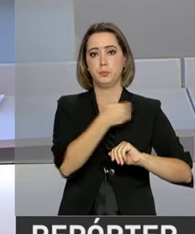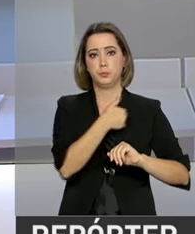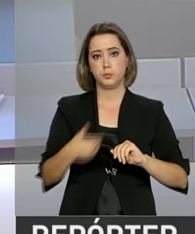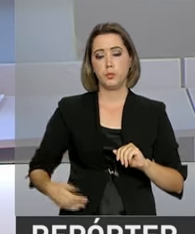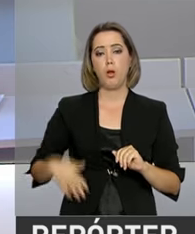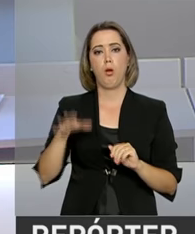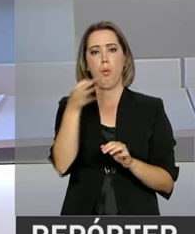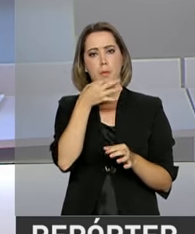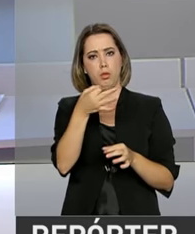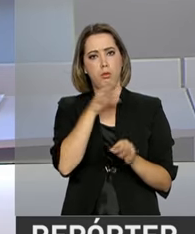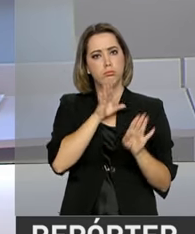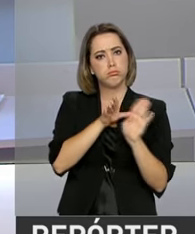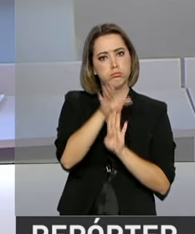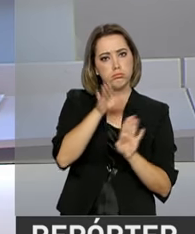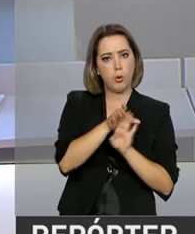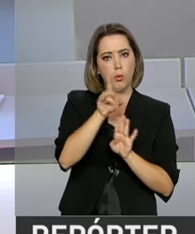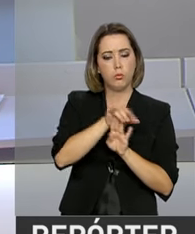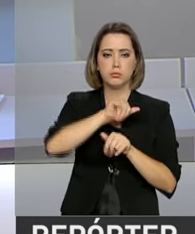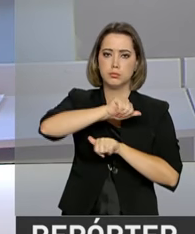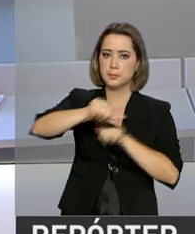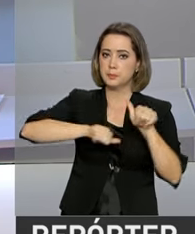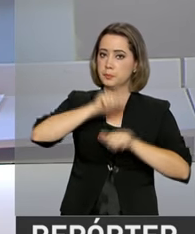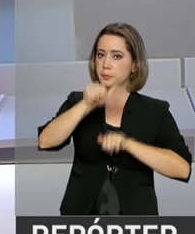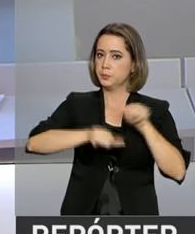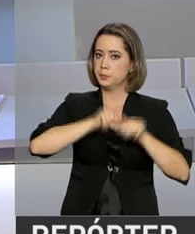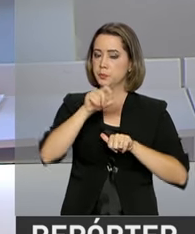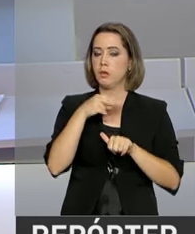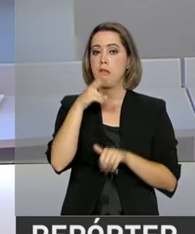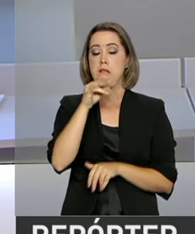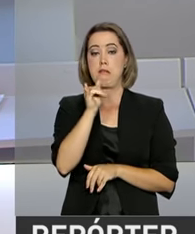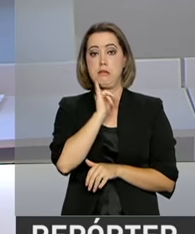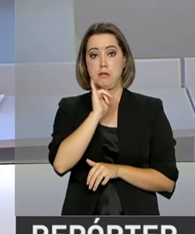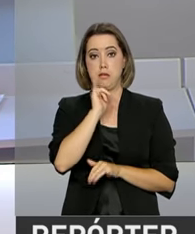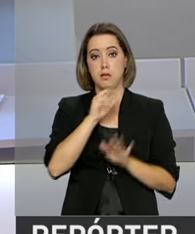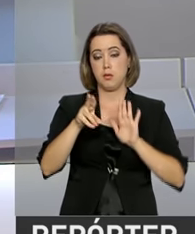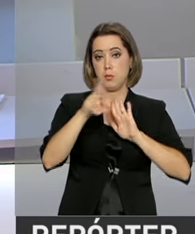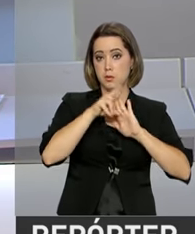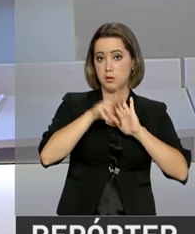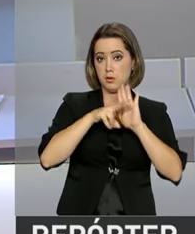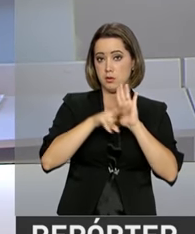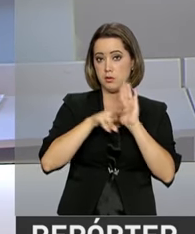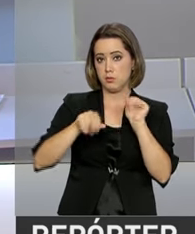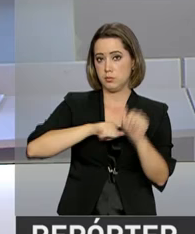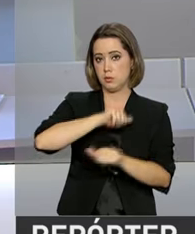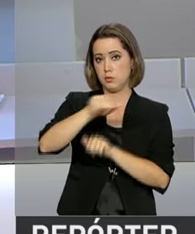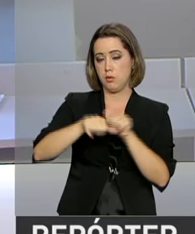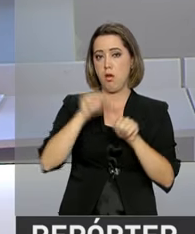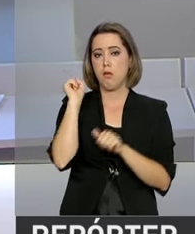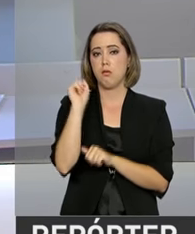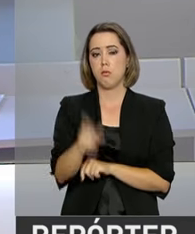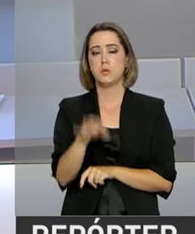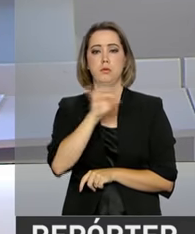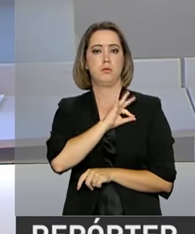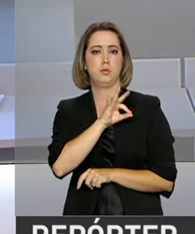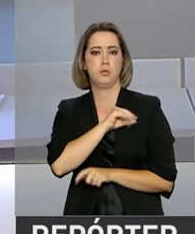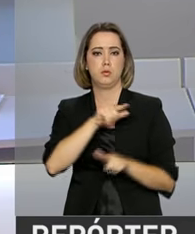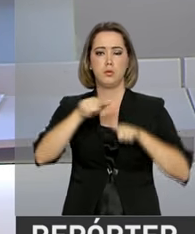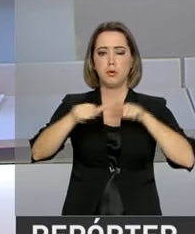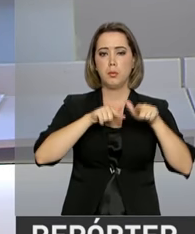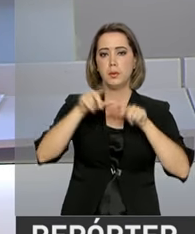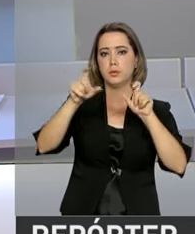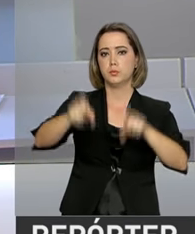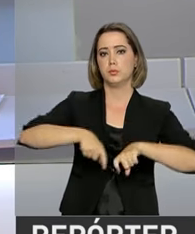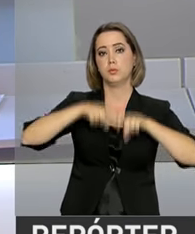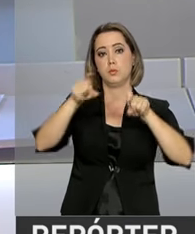recebendo sugestões de alteração como por exemplo modificações nas regras de transição na aposentadoria de policiais e trabalhadores